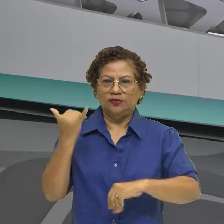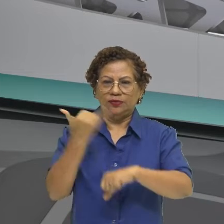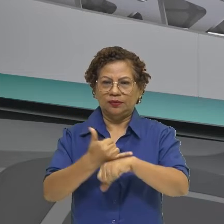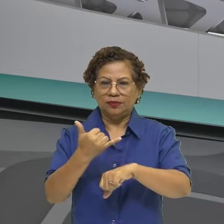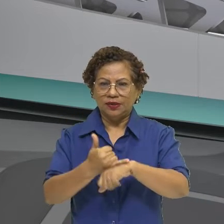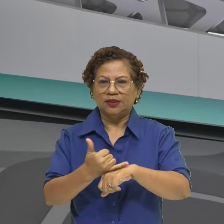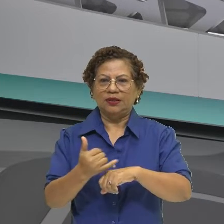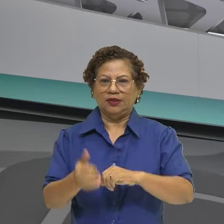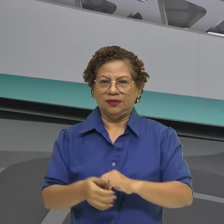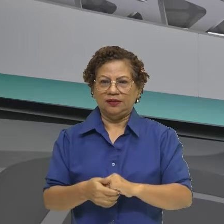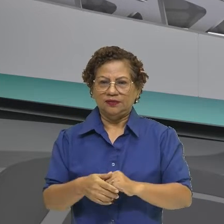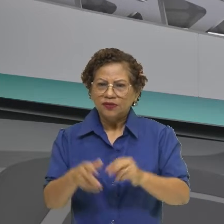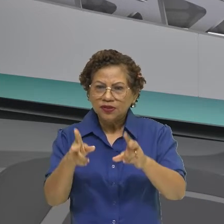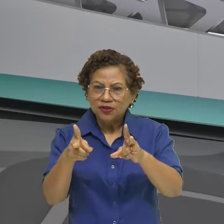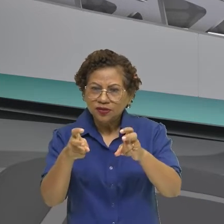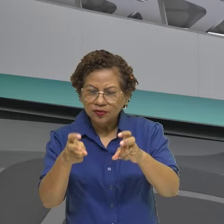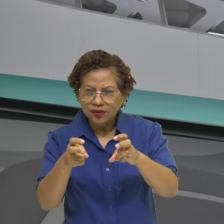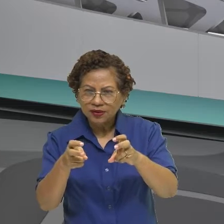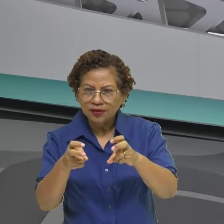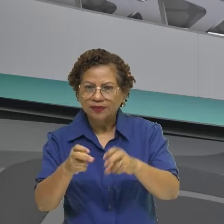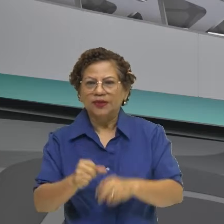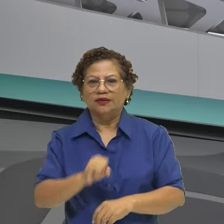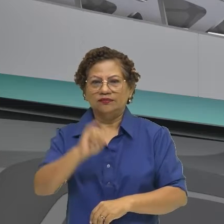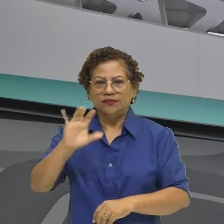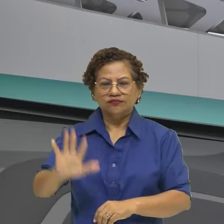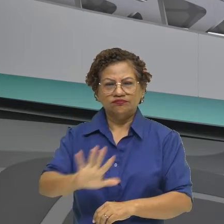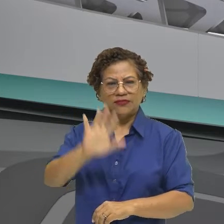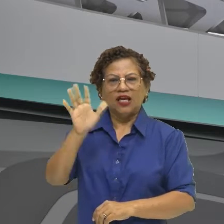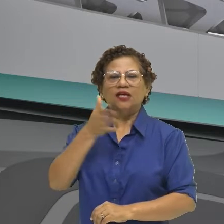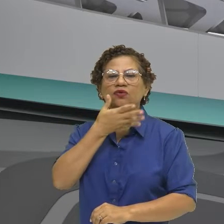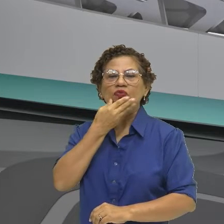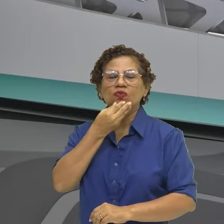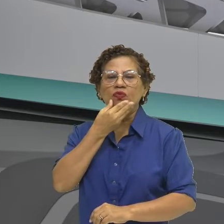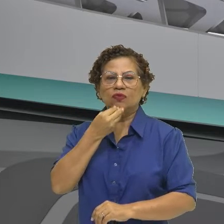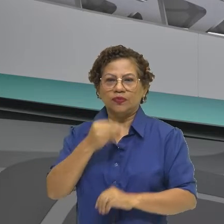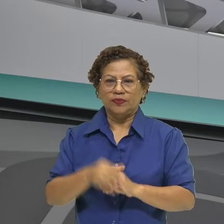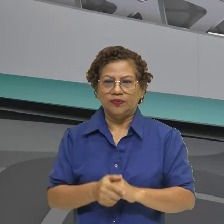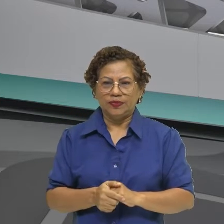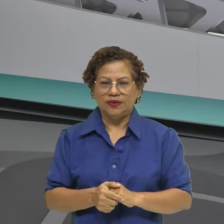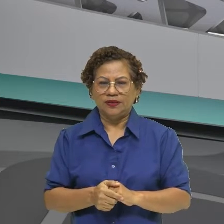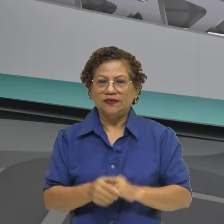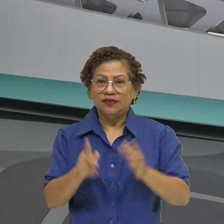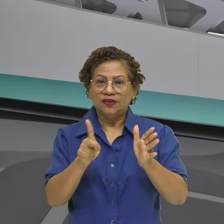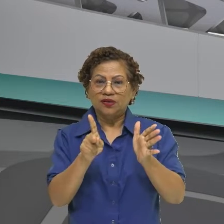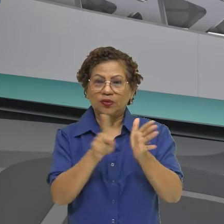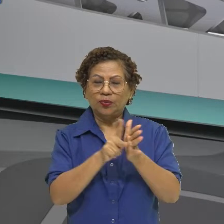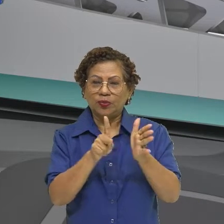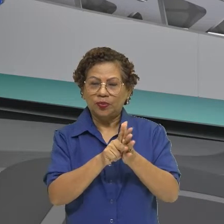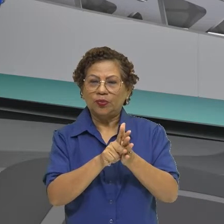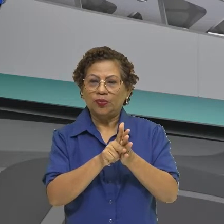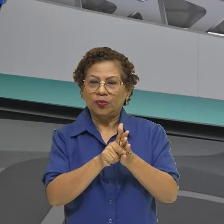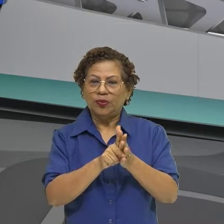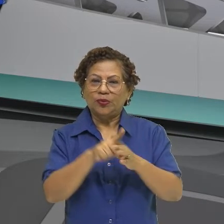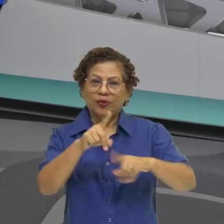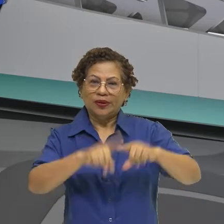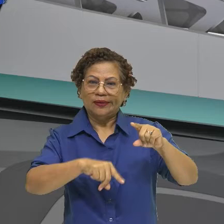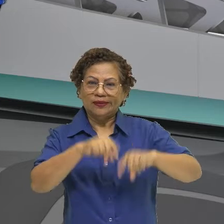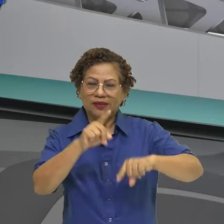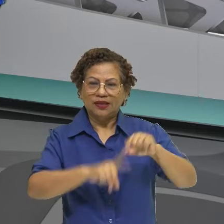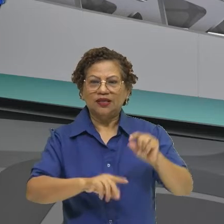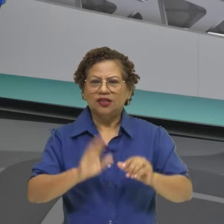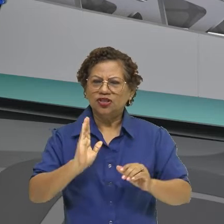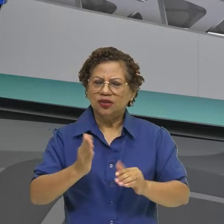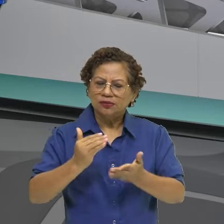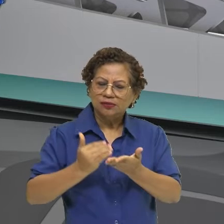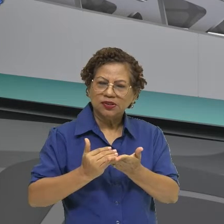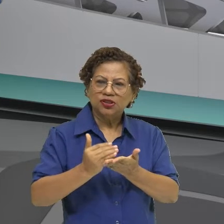vocês perceberem aqui, o homem ele já está fazendo o quê? Fazendo seu próprio instrumento, né? Ele já